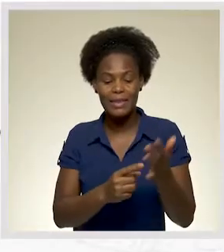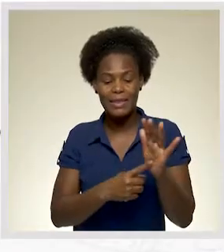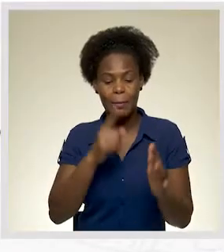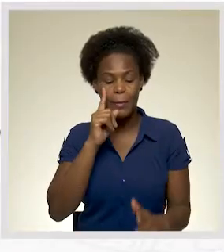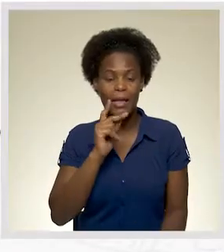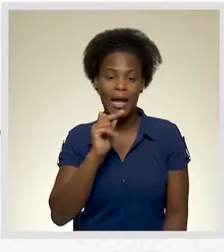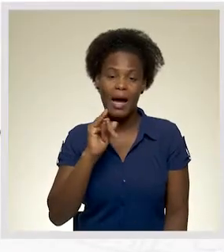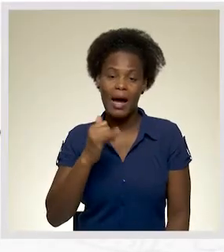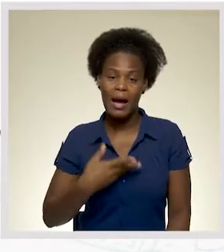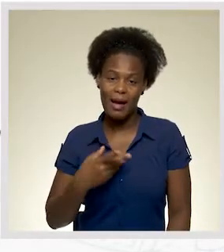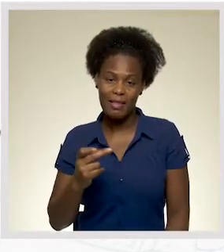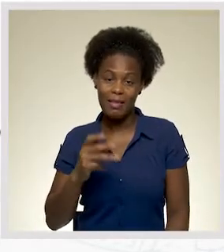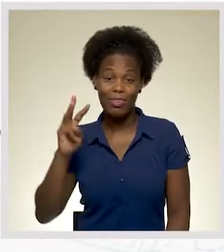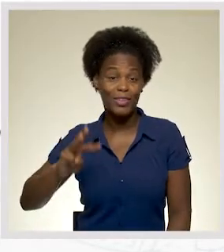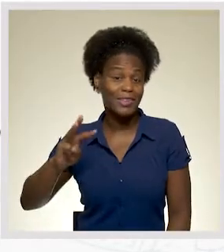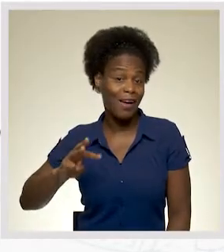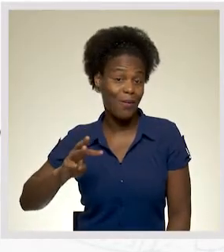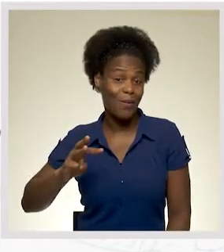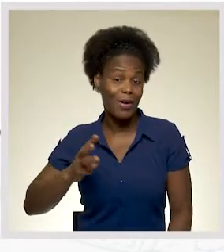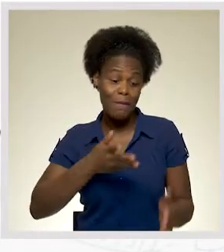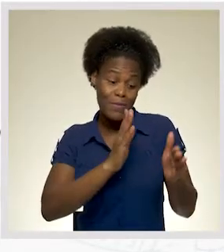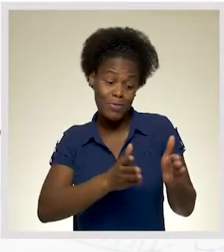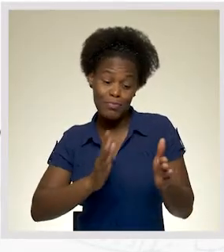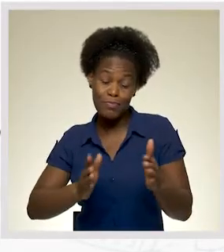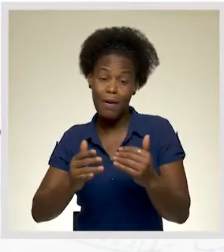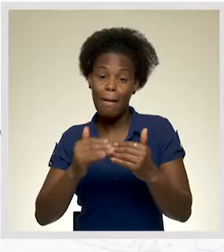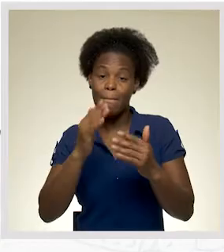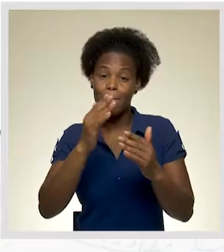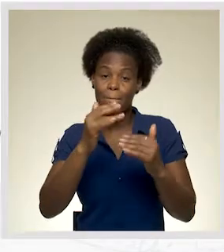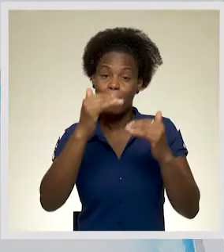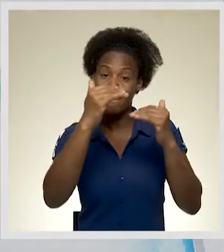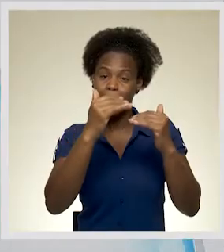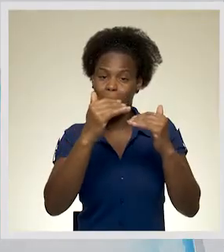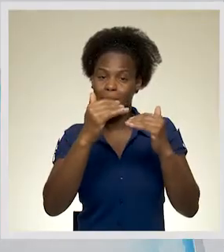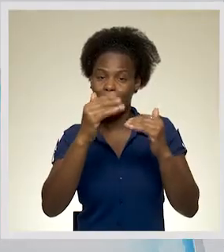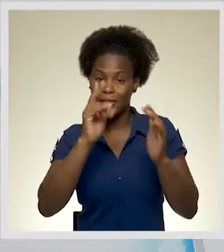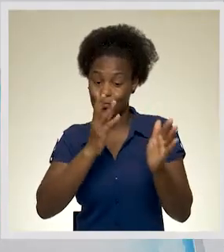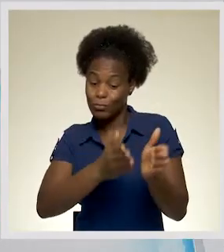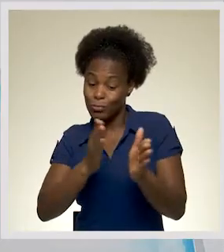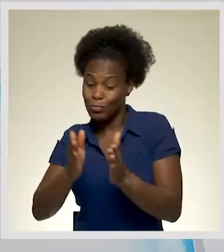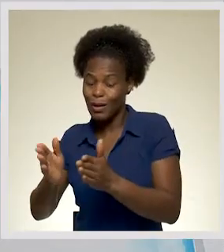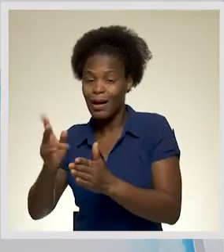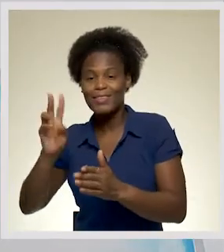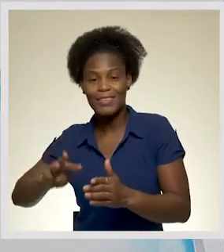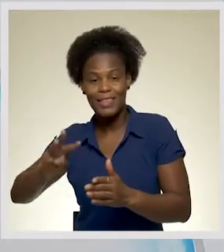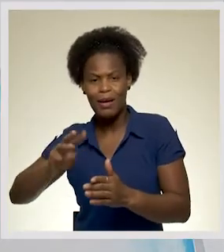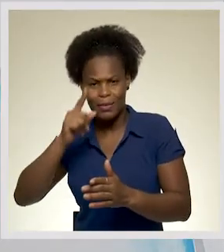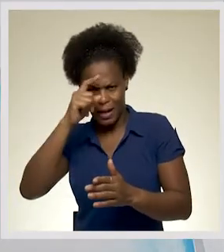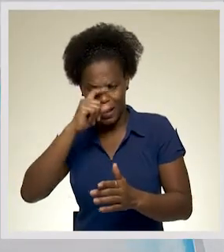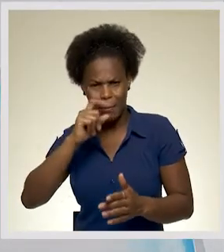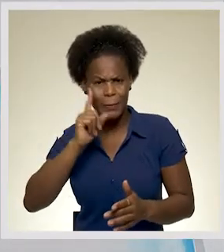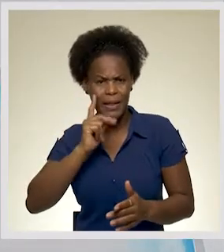a Aida ficou em terceiro lugar. Vocês se lembram da Aida? Aquela nossa